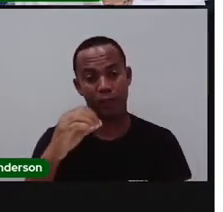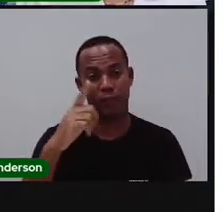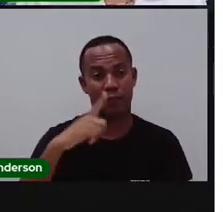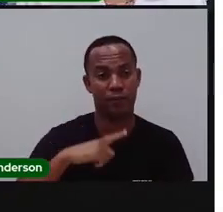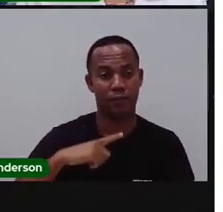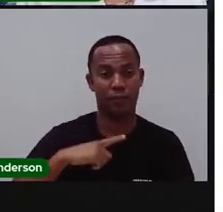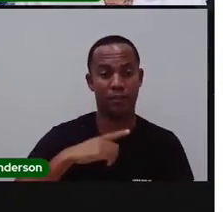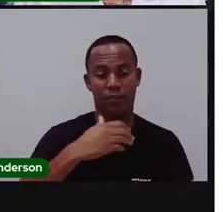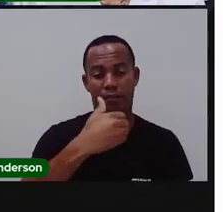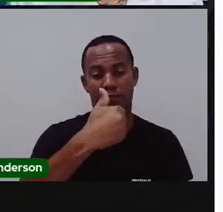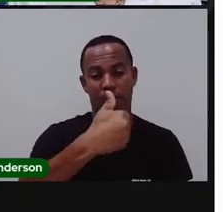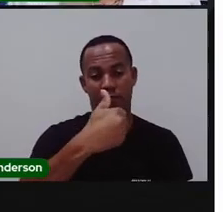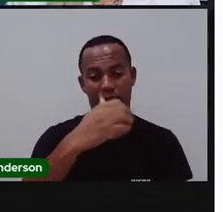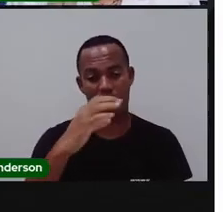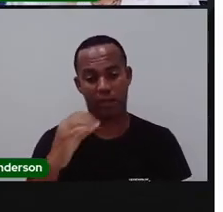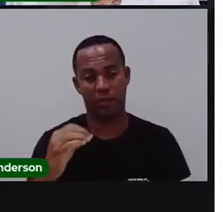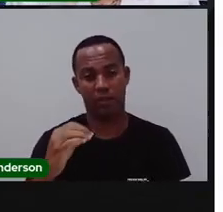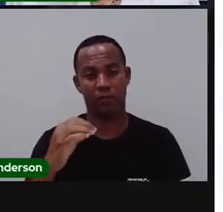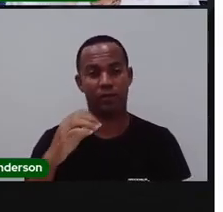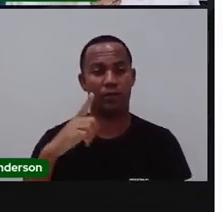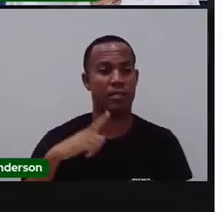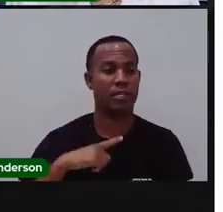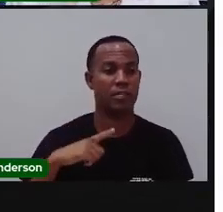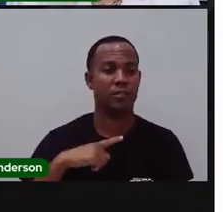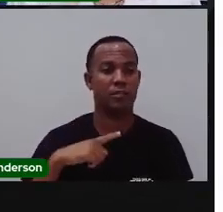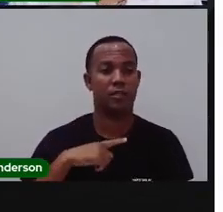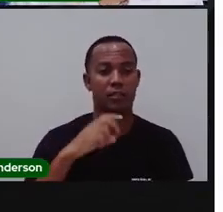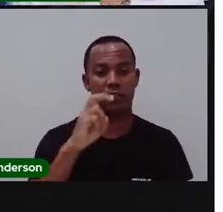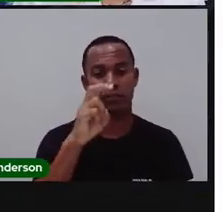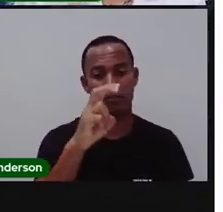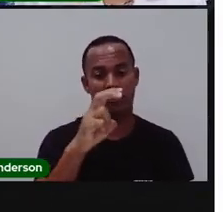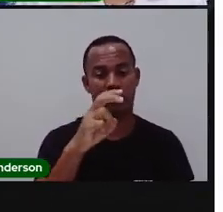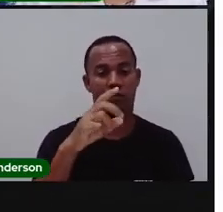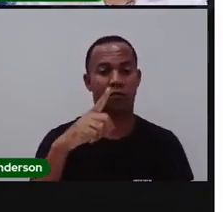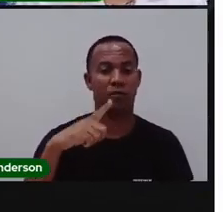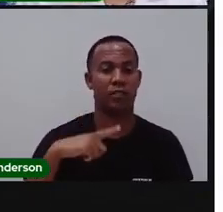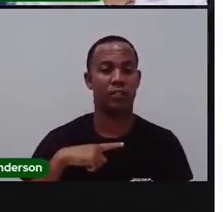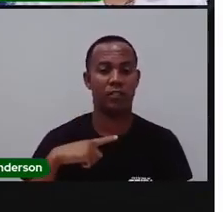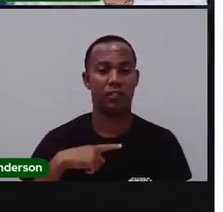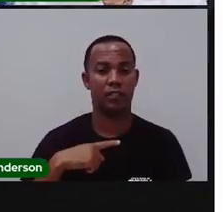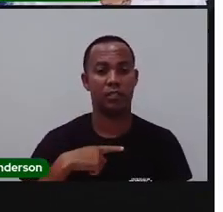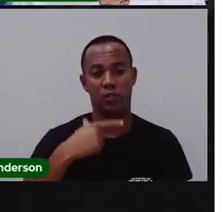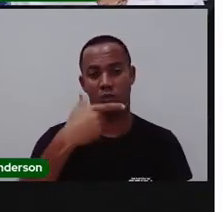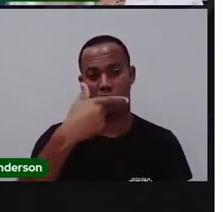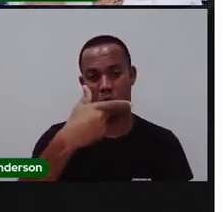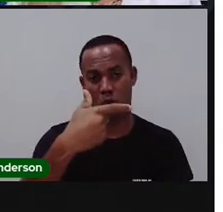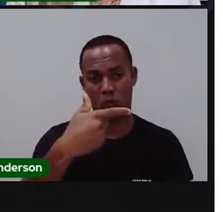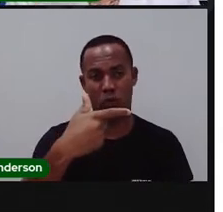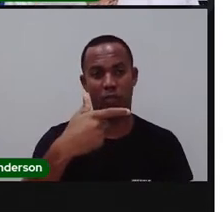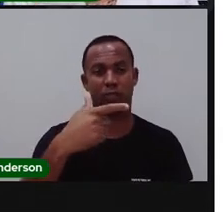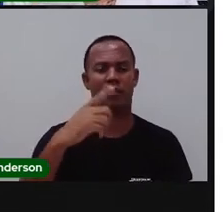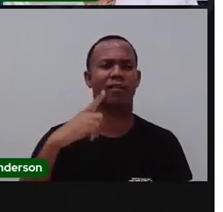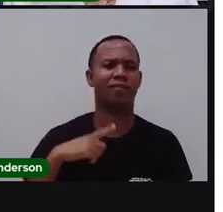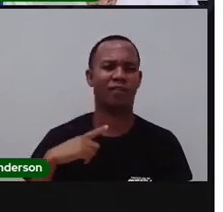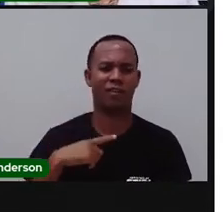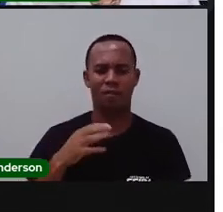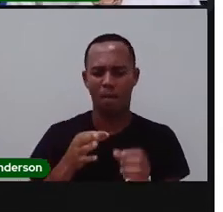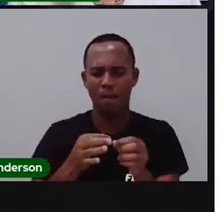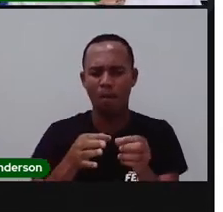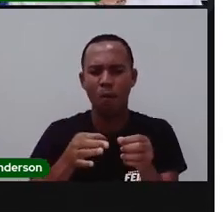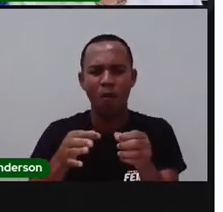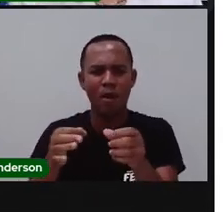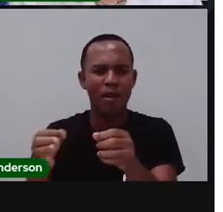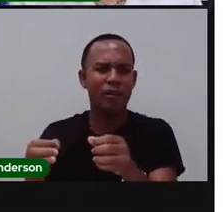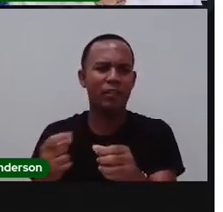nota de 10, eu tenho uma nota de 5, eu tenho uma nota de 2, e eu tenho moedas, né? De